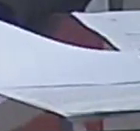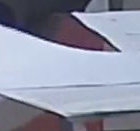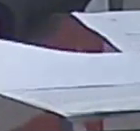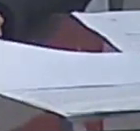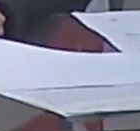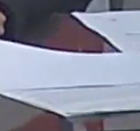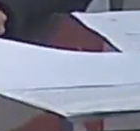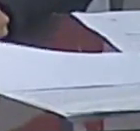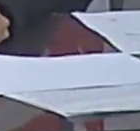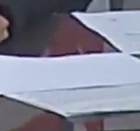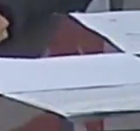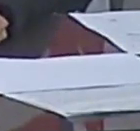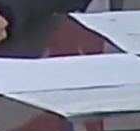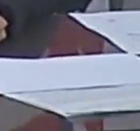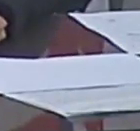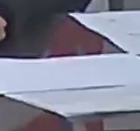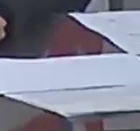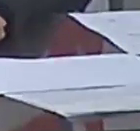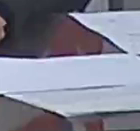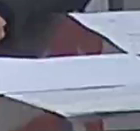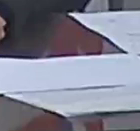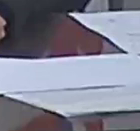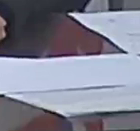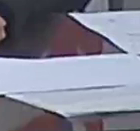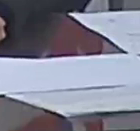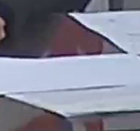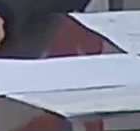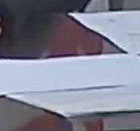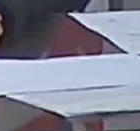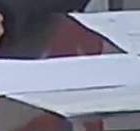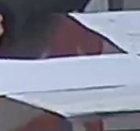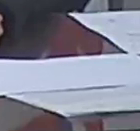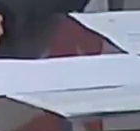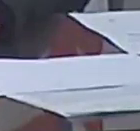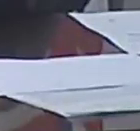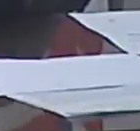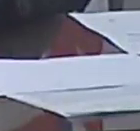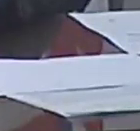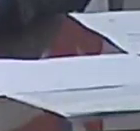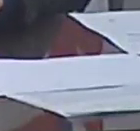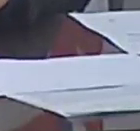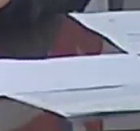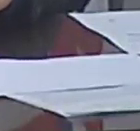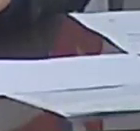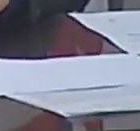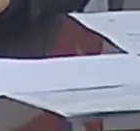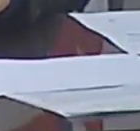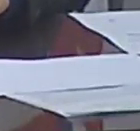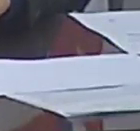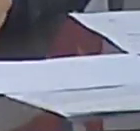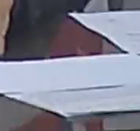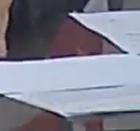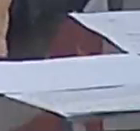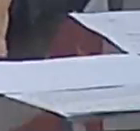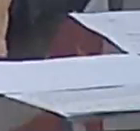no Jardim Santa Felícia. Serginho da Farmácia, indicação 572-2019, indica ao Poder Executivo que promova a instalação de